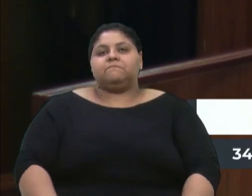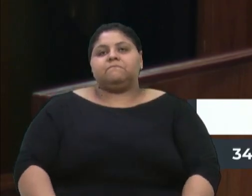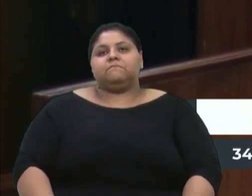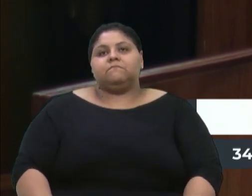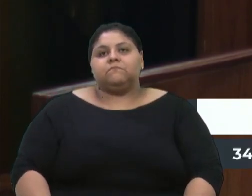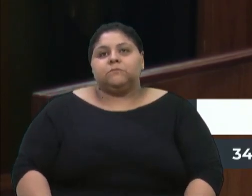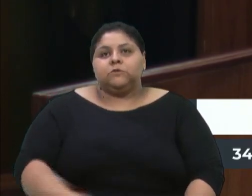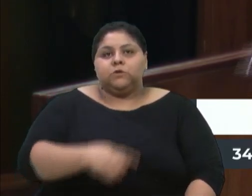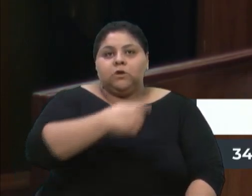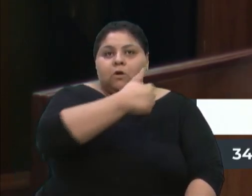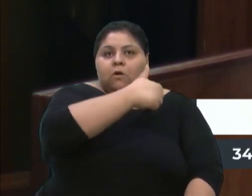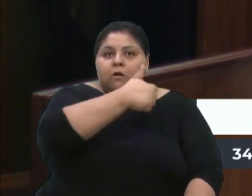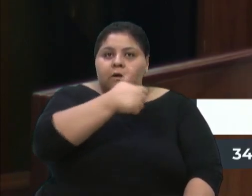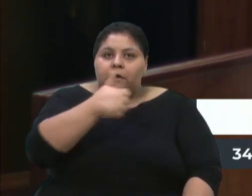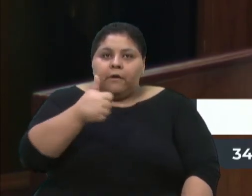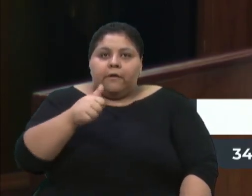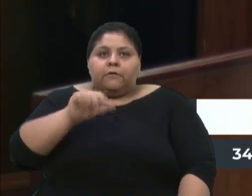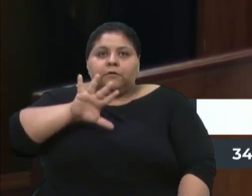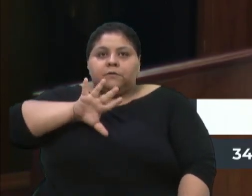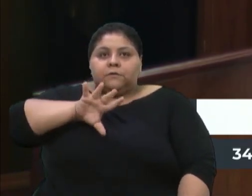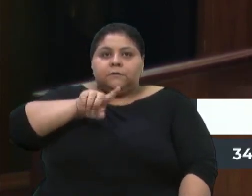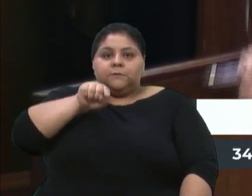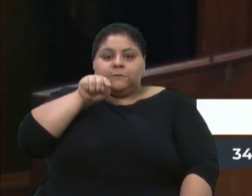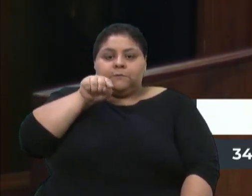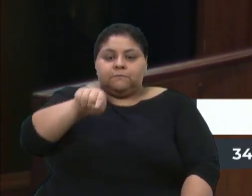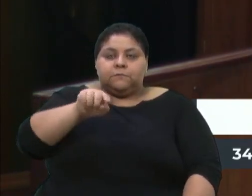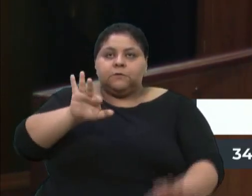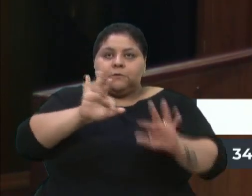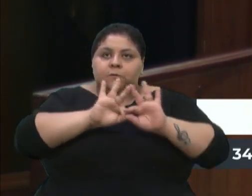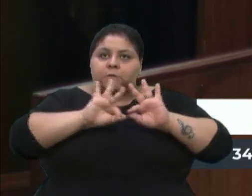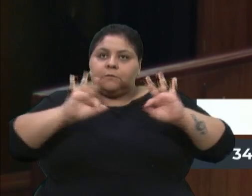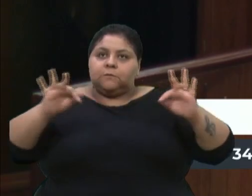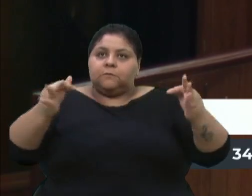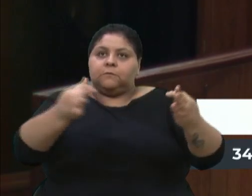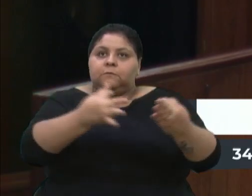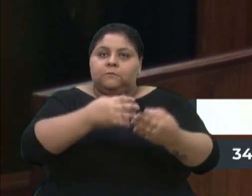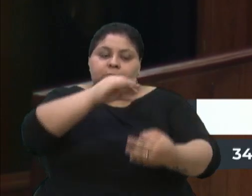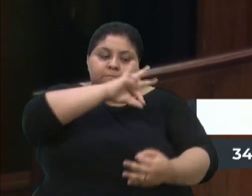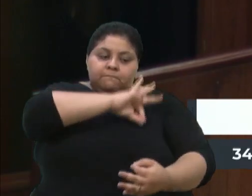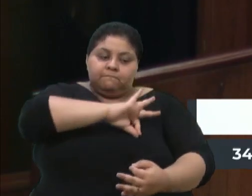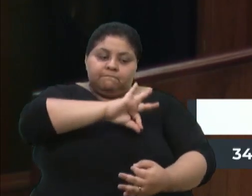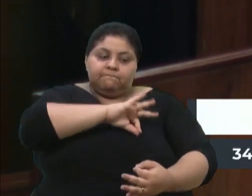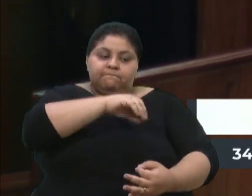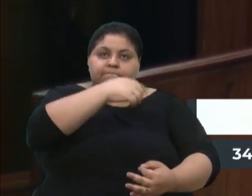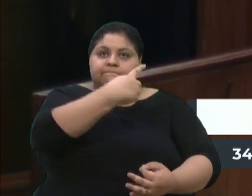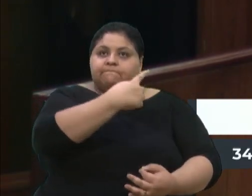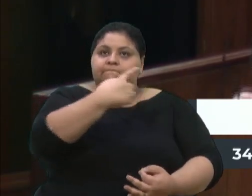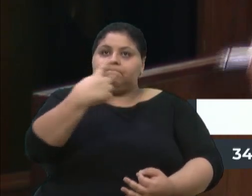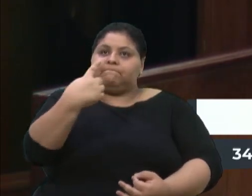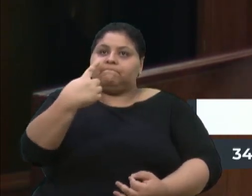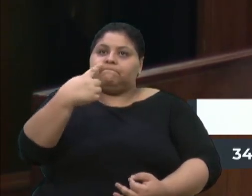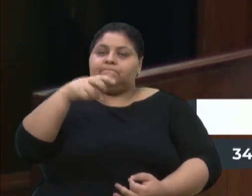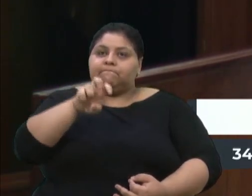11 mil famílias recebendo até R$ 105 por mês na extrema pobreza,